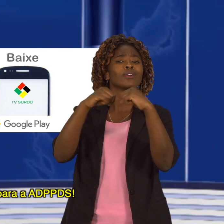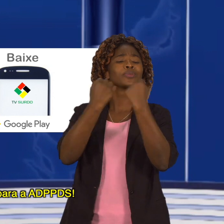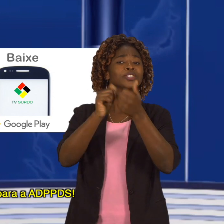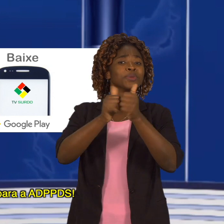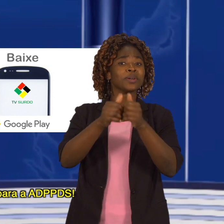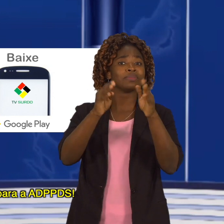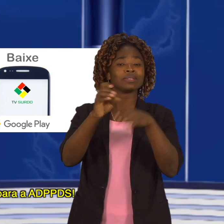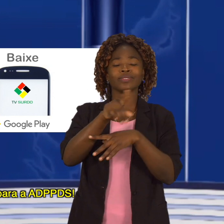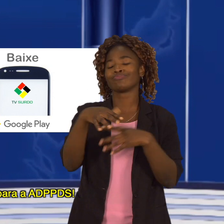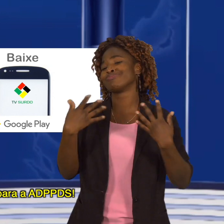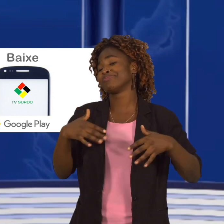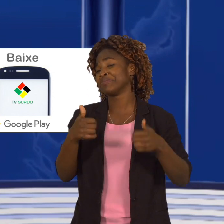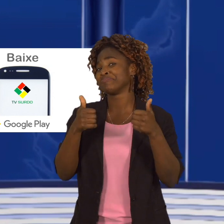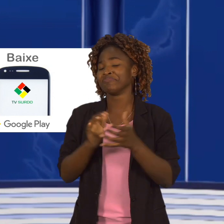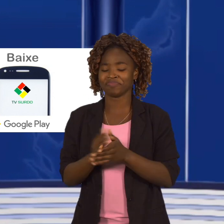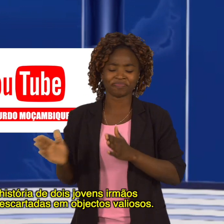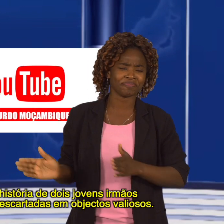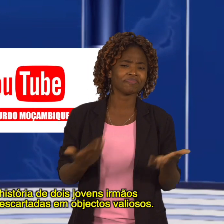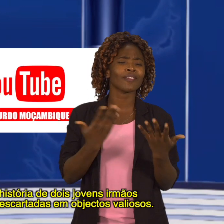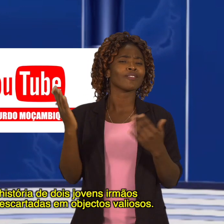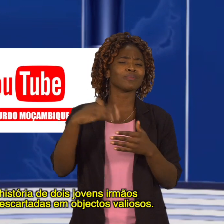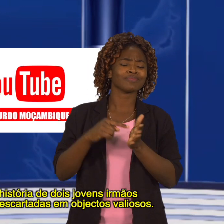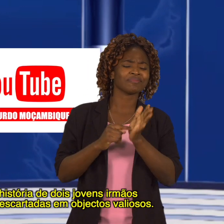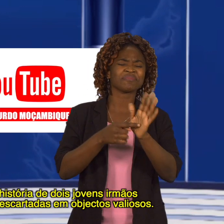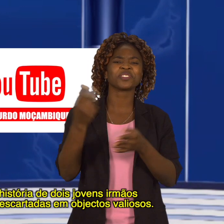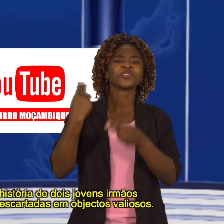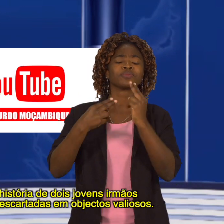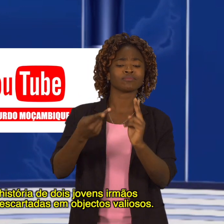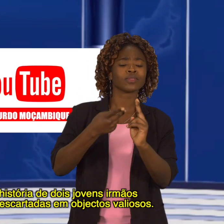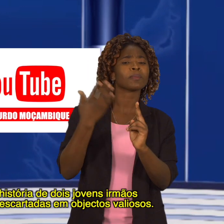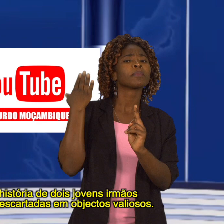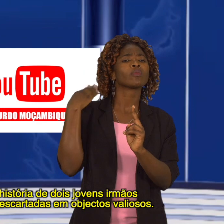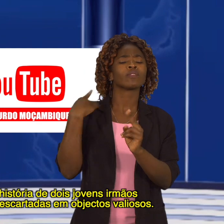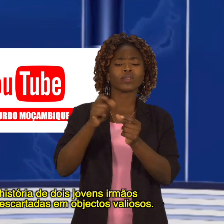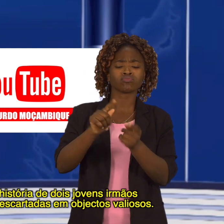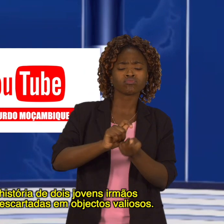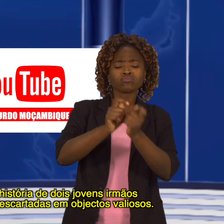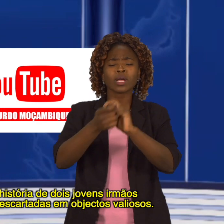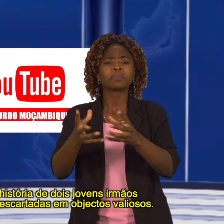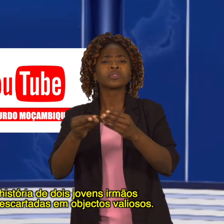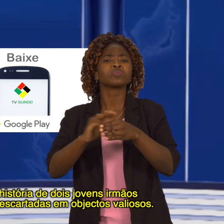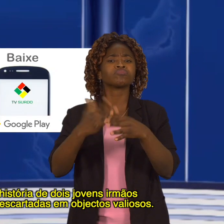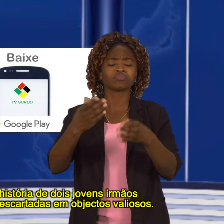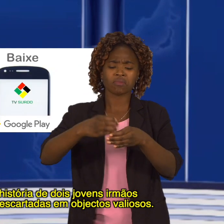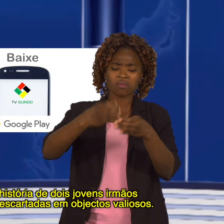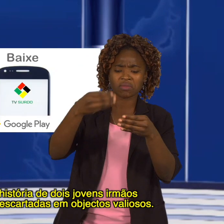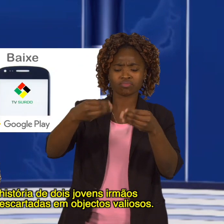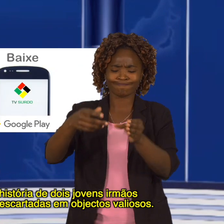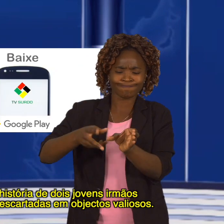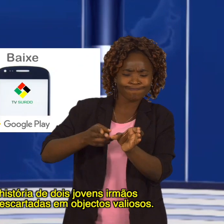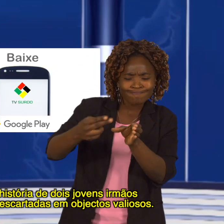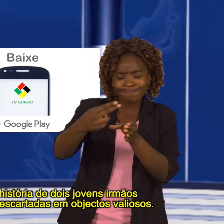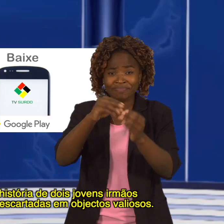a ADPPDS. Acompanhe a seguir a história de dois jovens irmãos que transformam